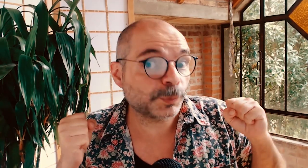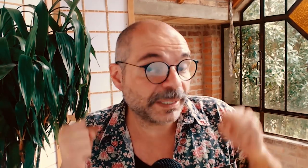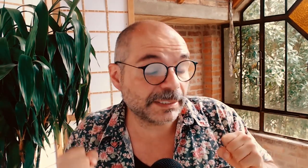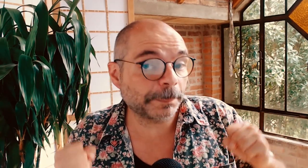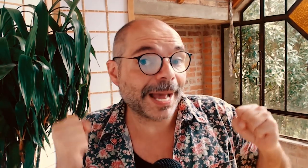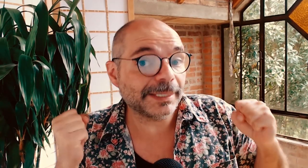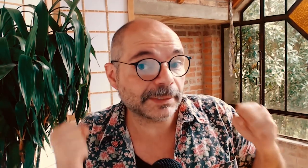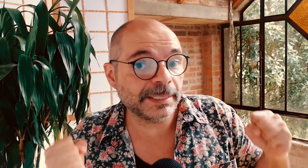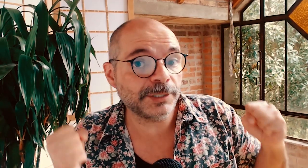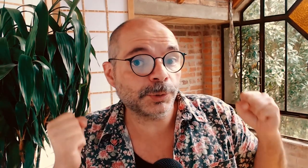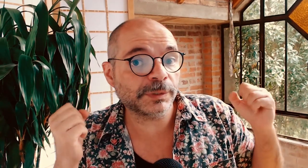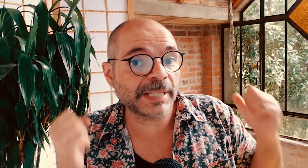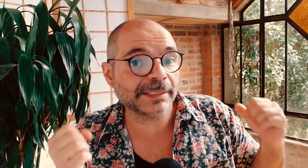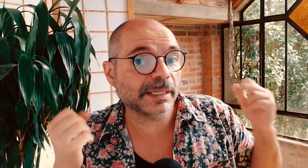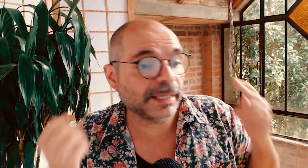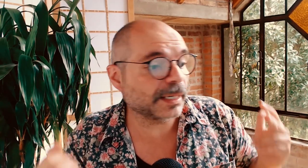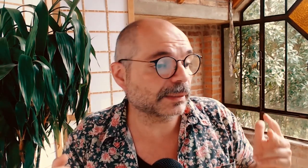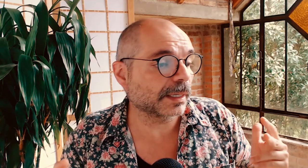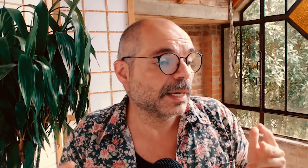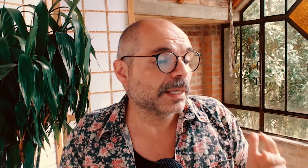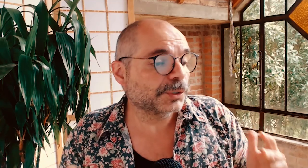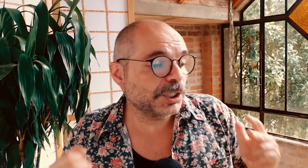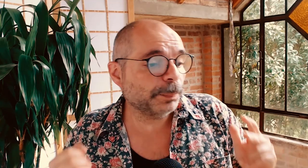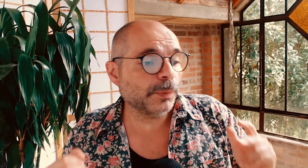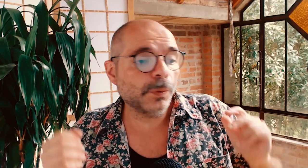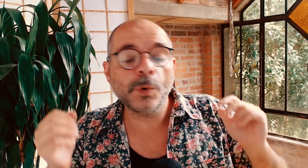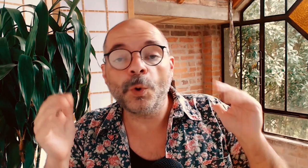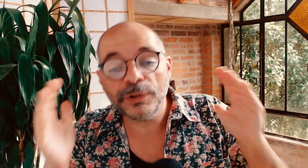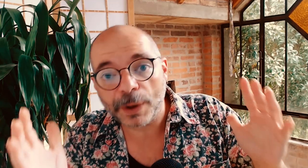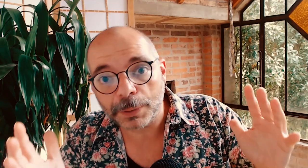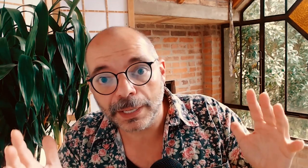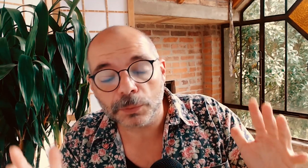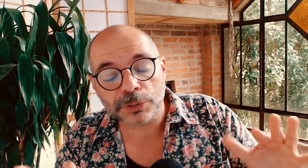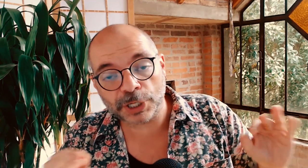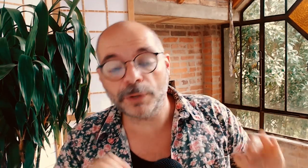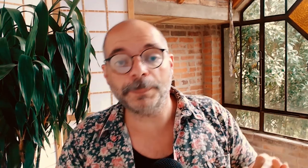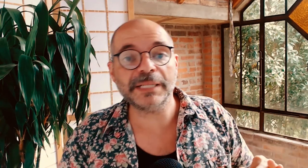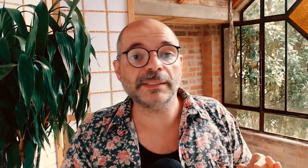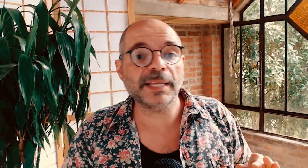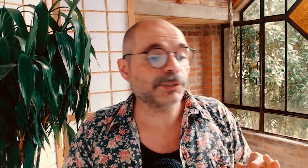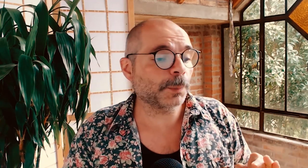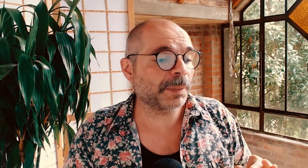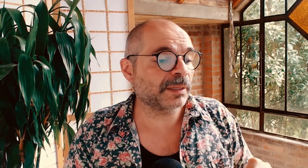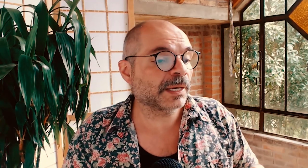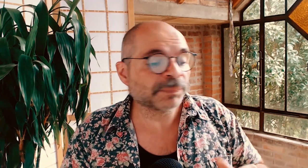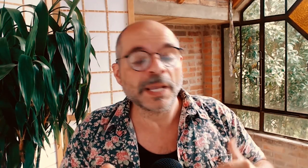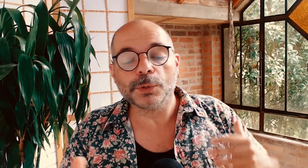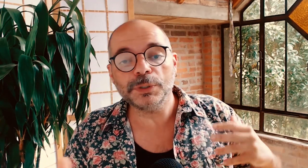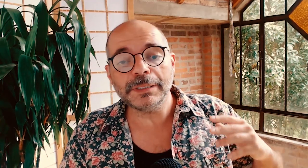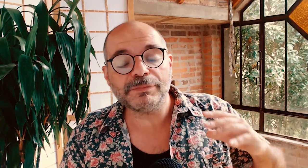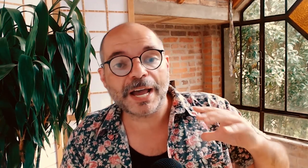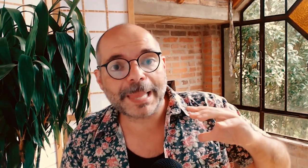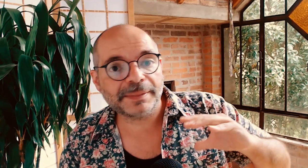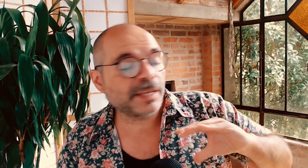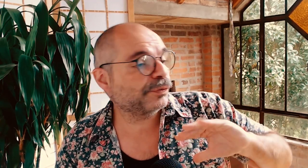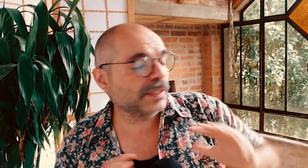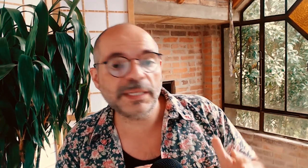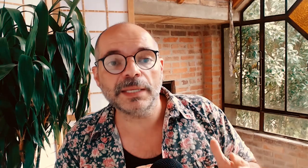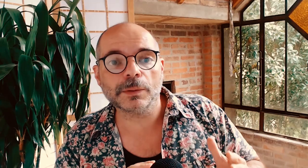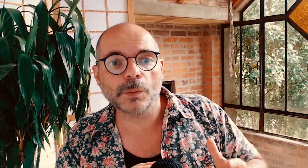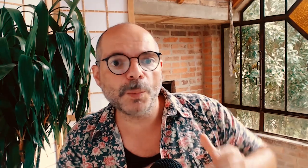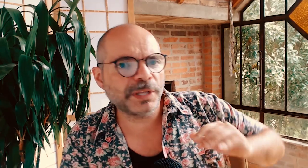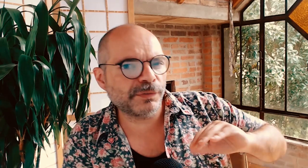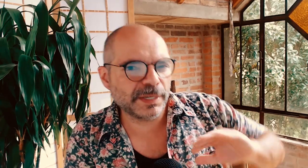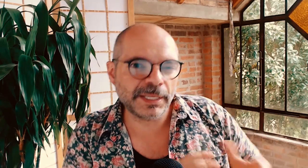alguns dos principais críticos dessa aliança, tipo o Rui Falcão, que já foi presidente do PT. Quando ele vai lá